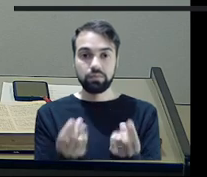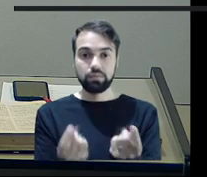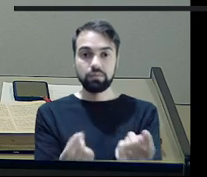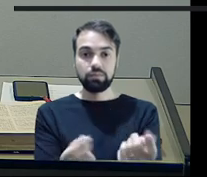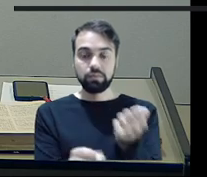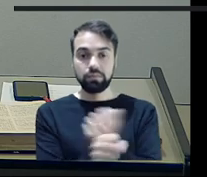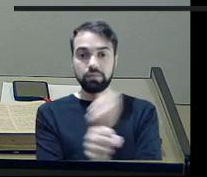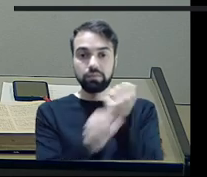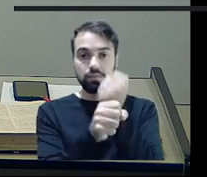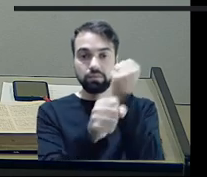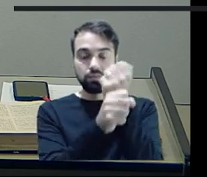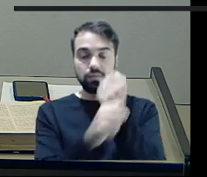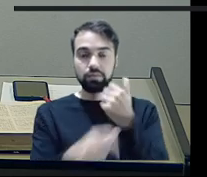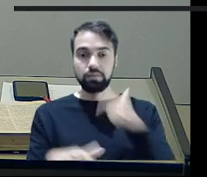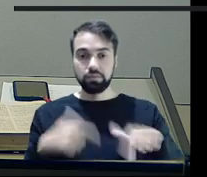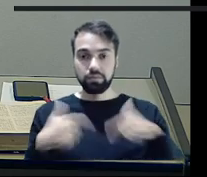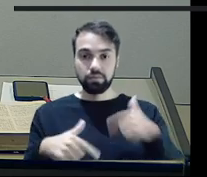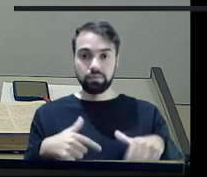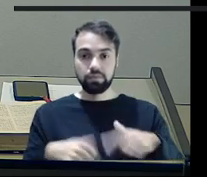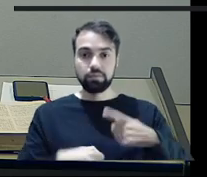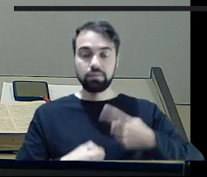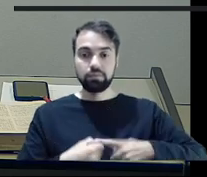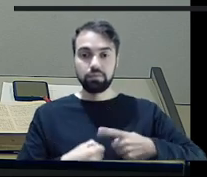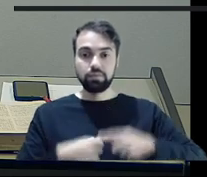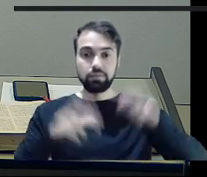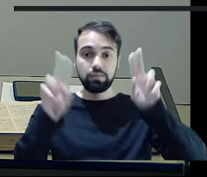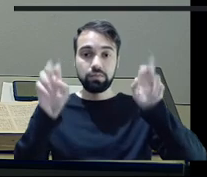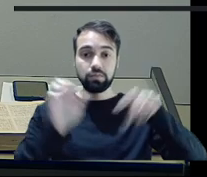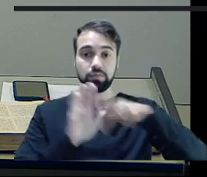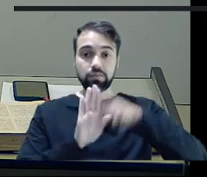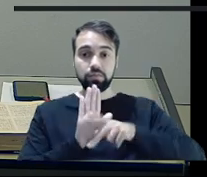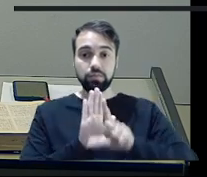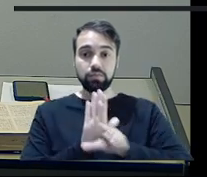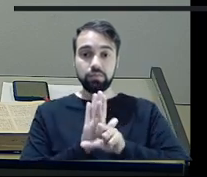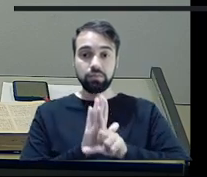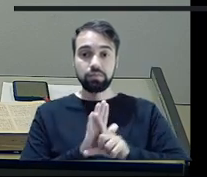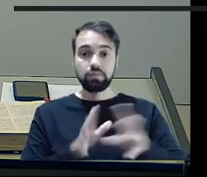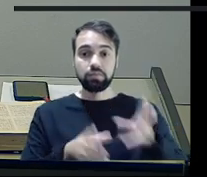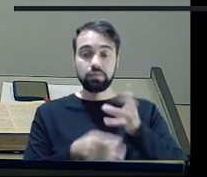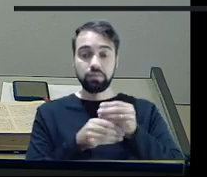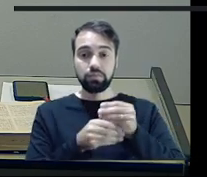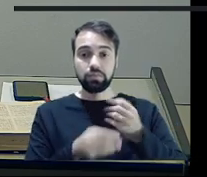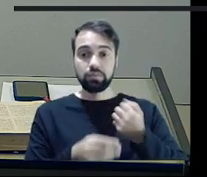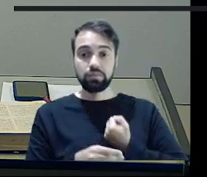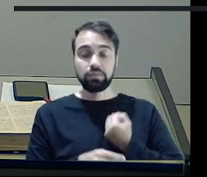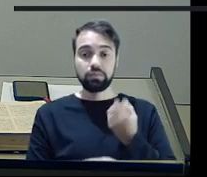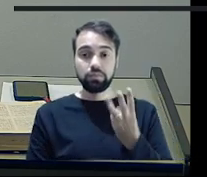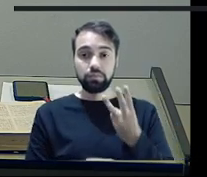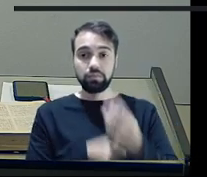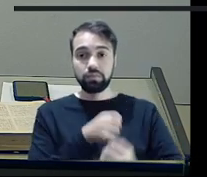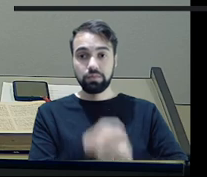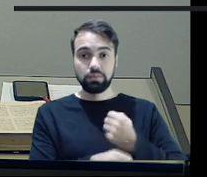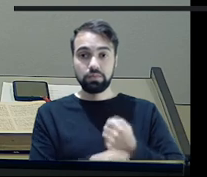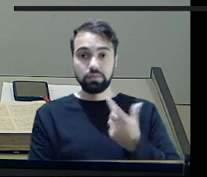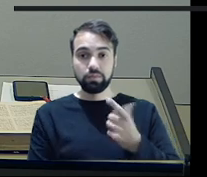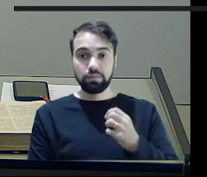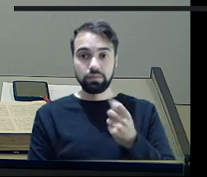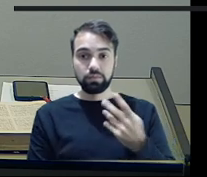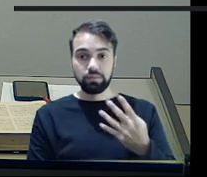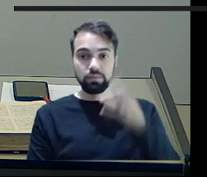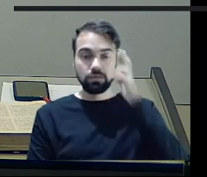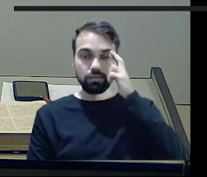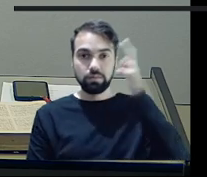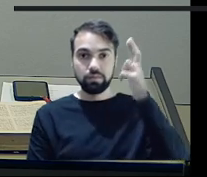Serviços Públicos sobre o projeto de lei complementar de número 3 de 2024. De autoria do